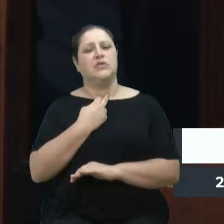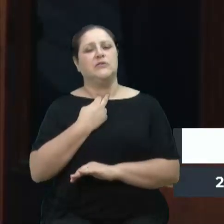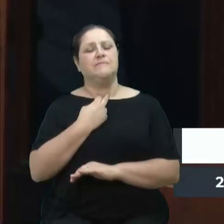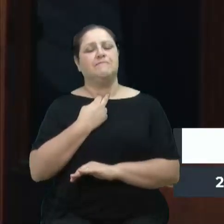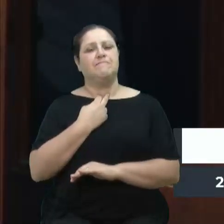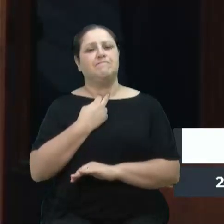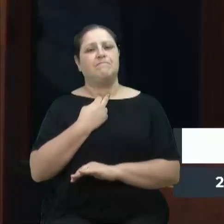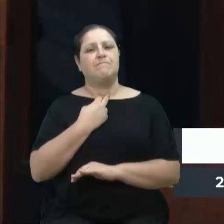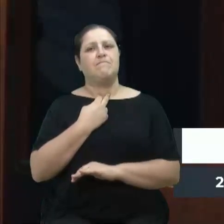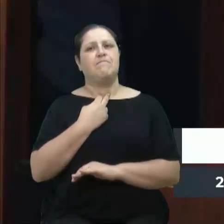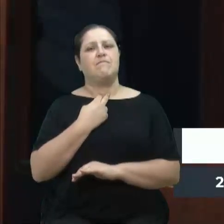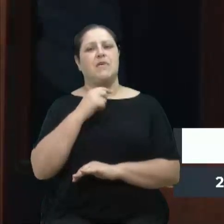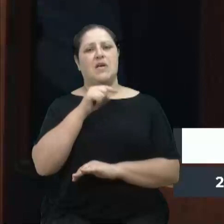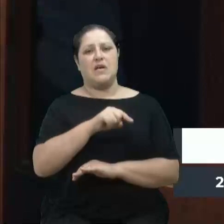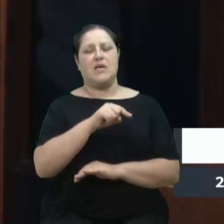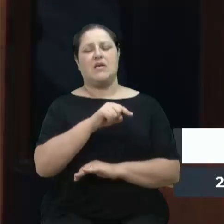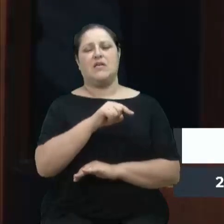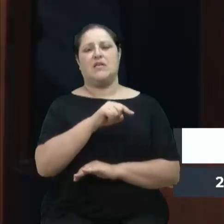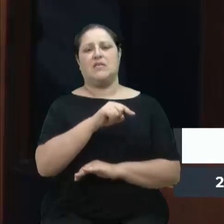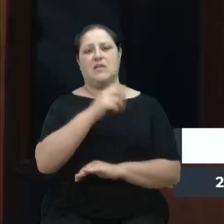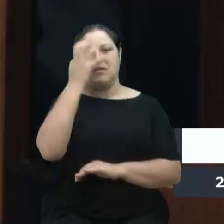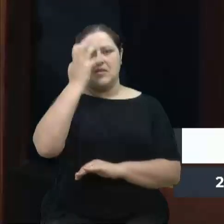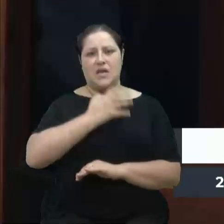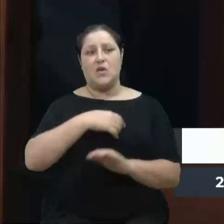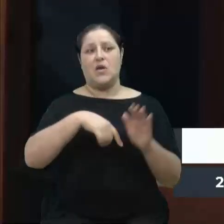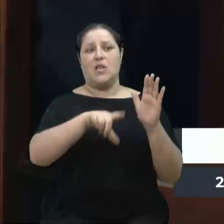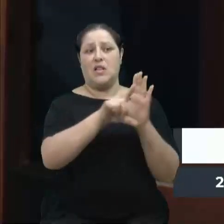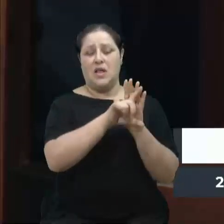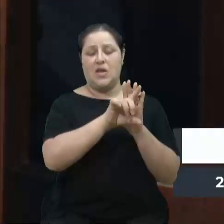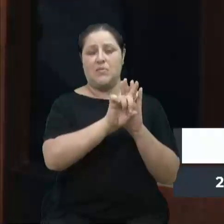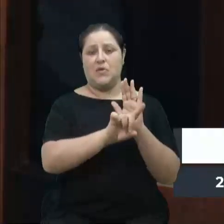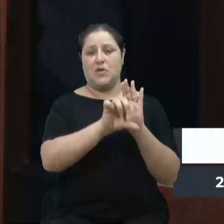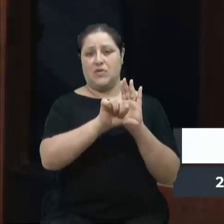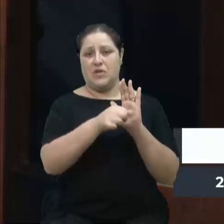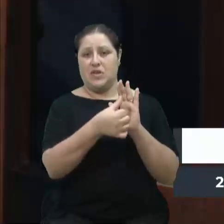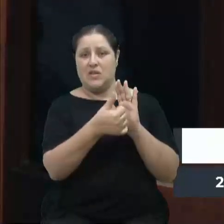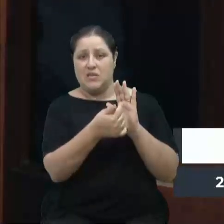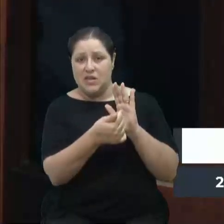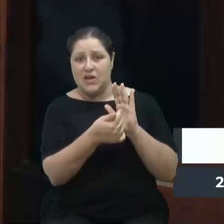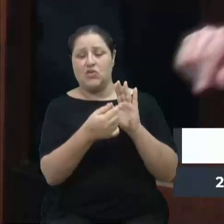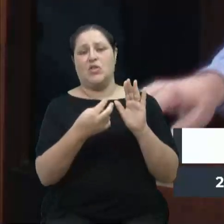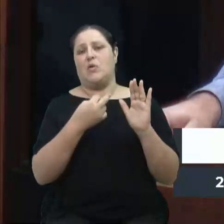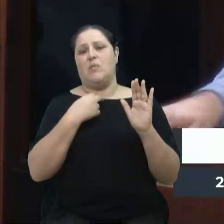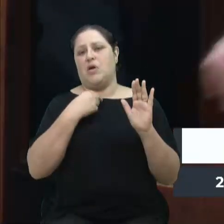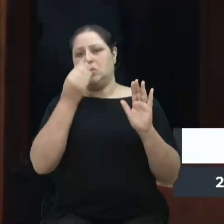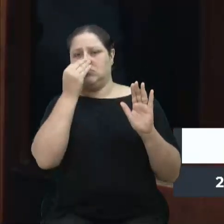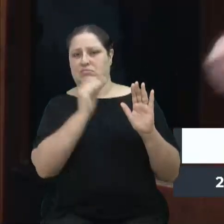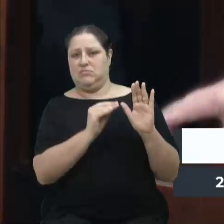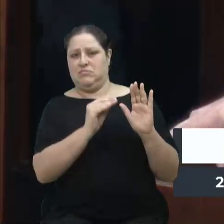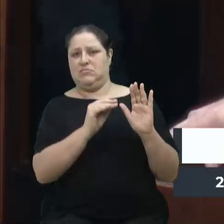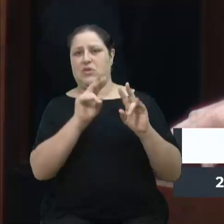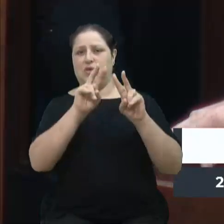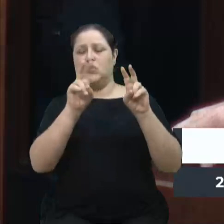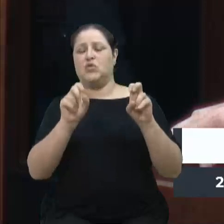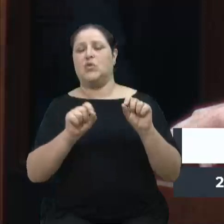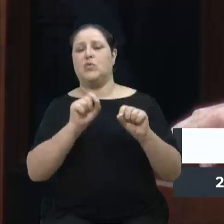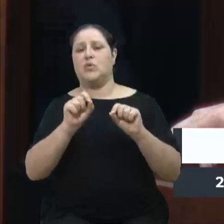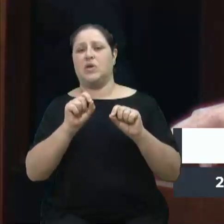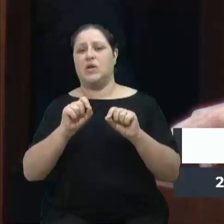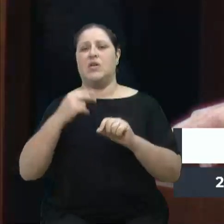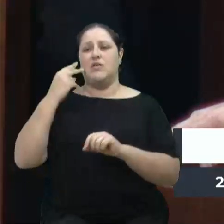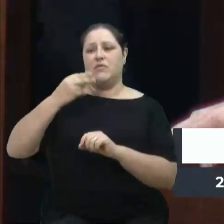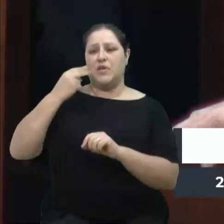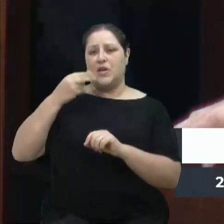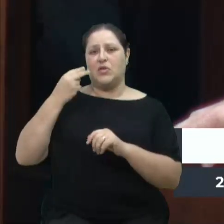um instrumento sério como a legislação de 67, que trata da cassação de um vereador por